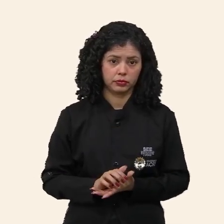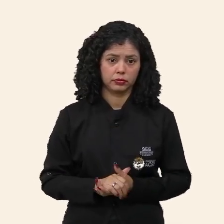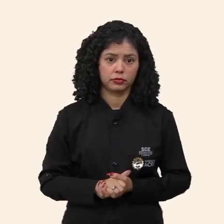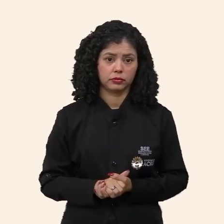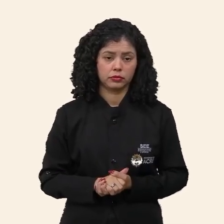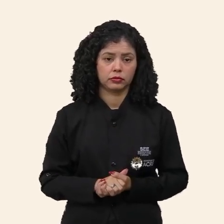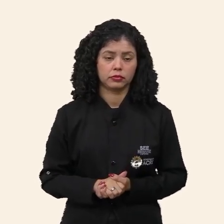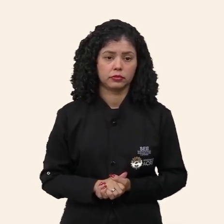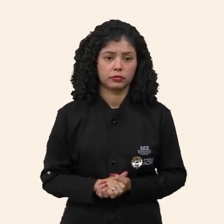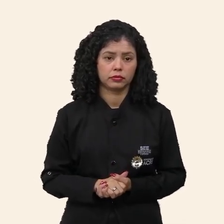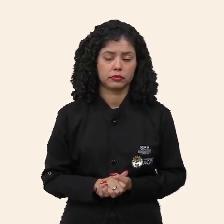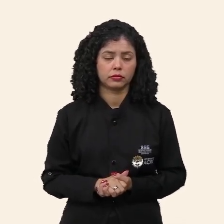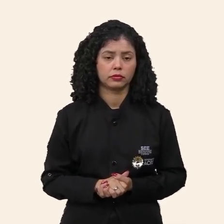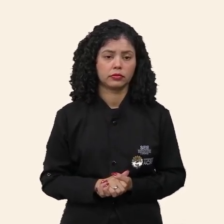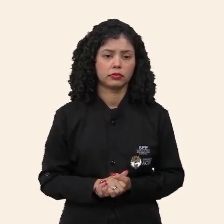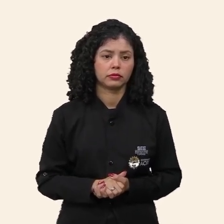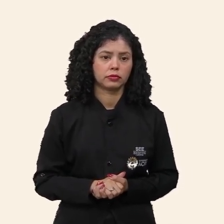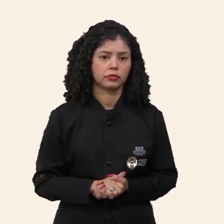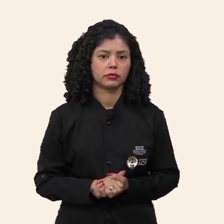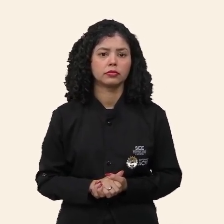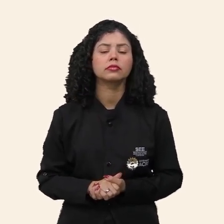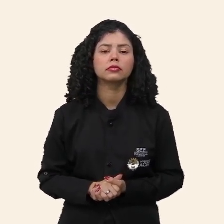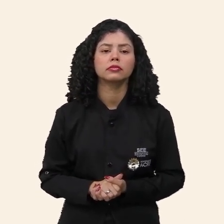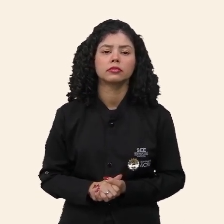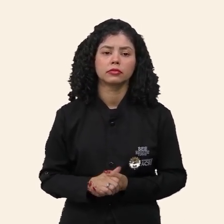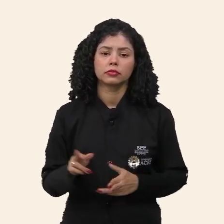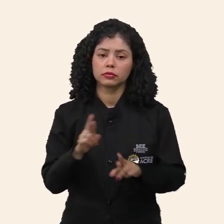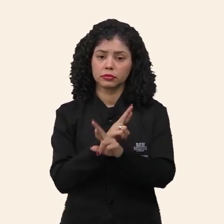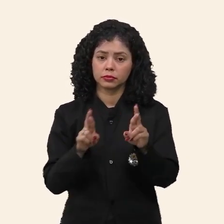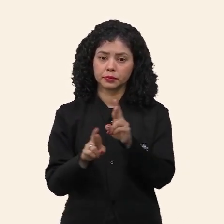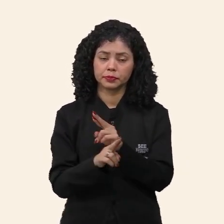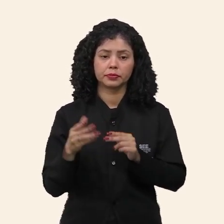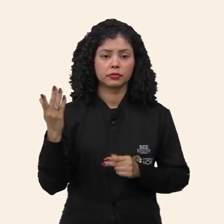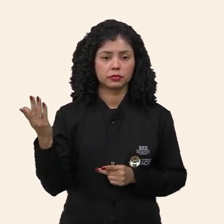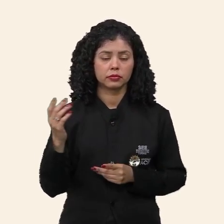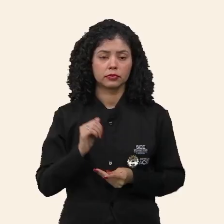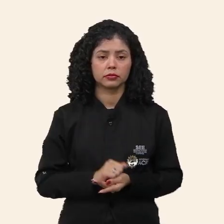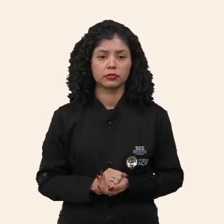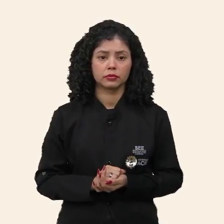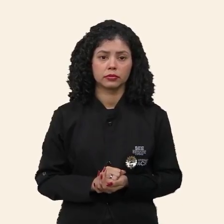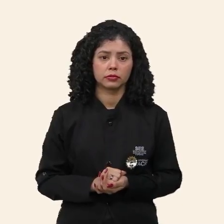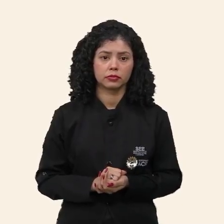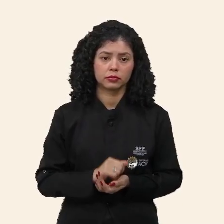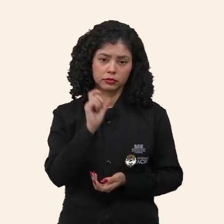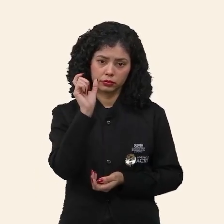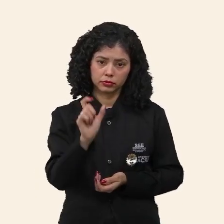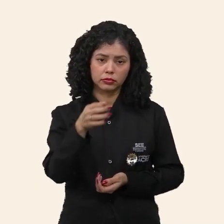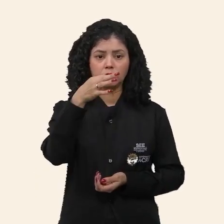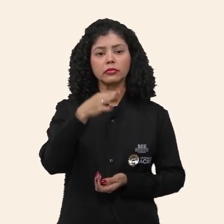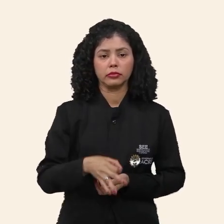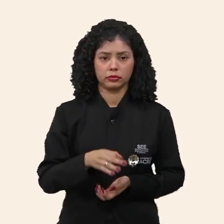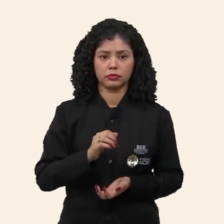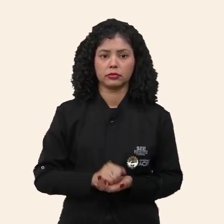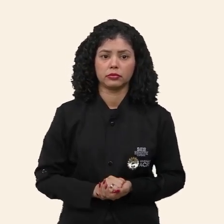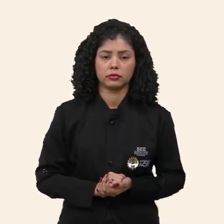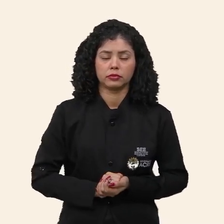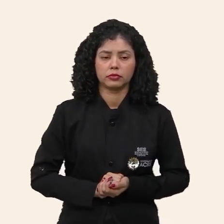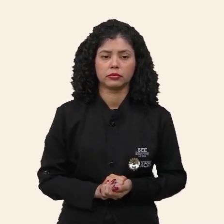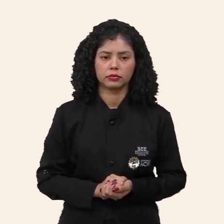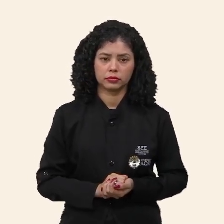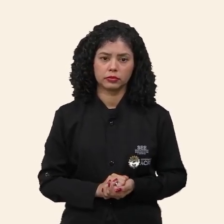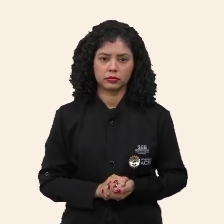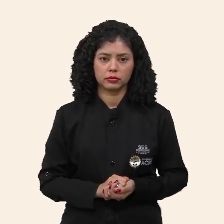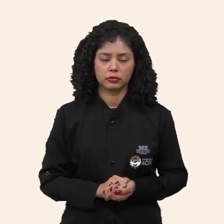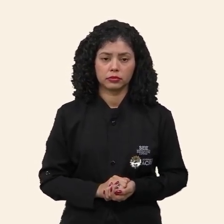quê? Descritiva. Então, nessa relação aqui, o que preenche corretamente é a gramática